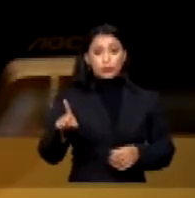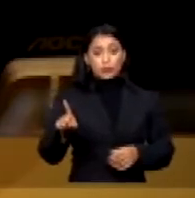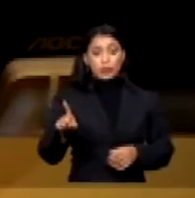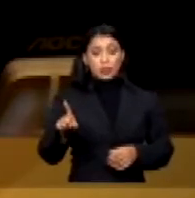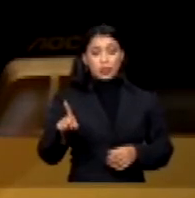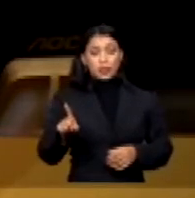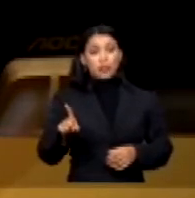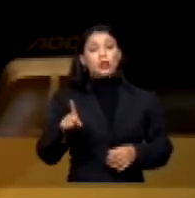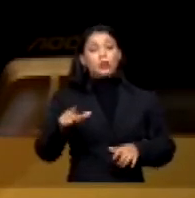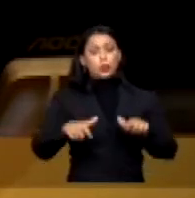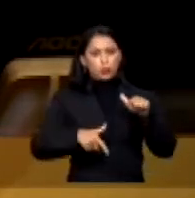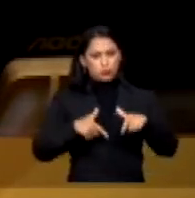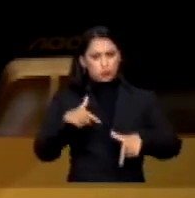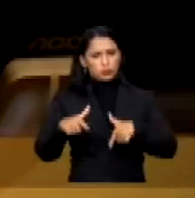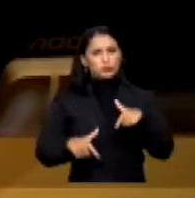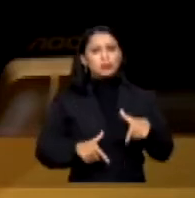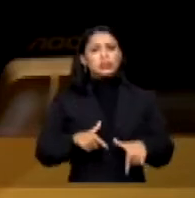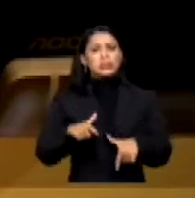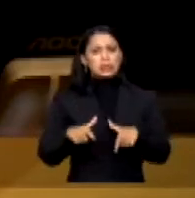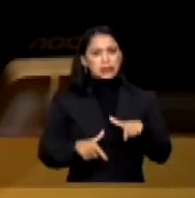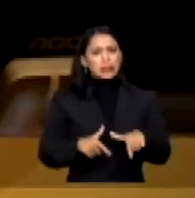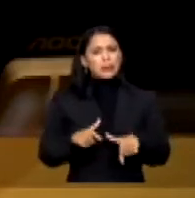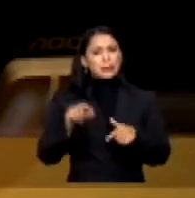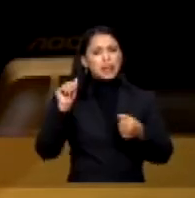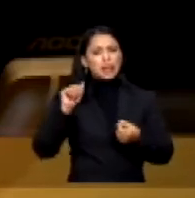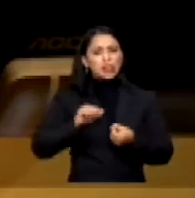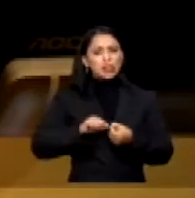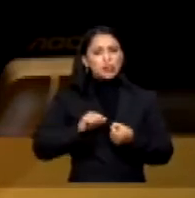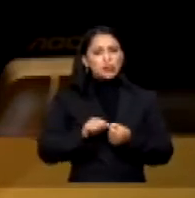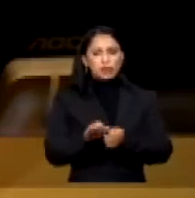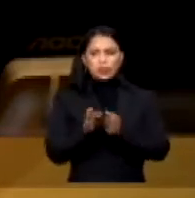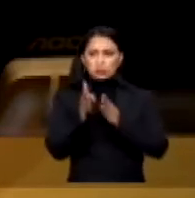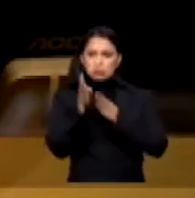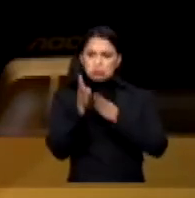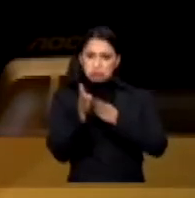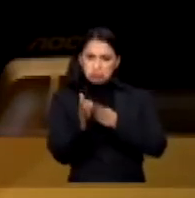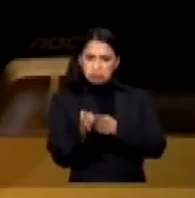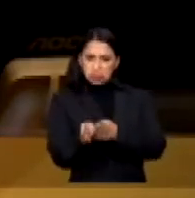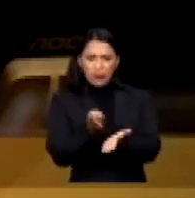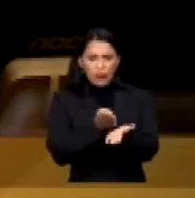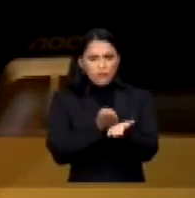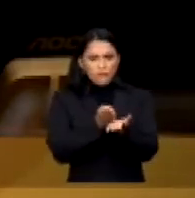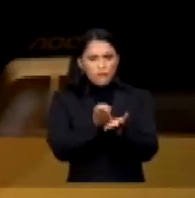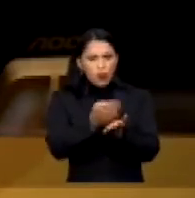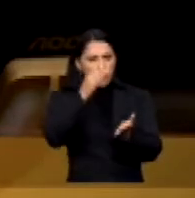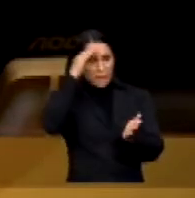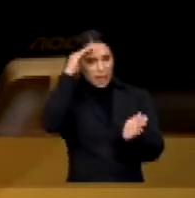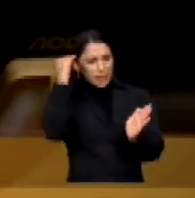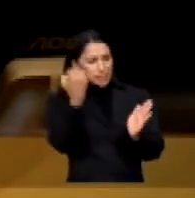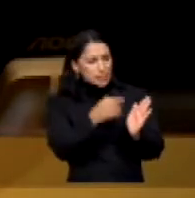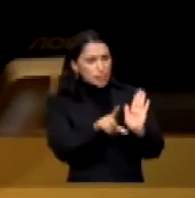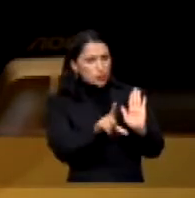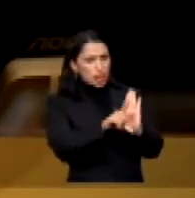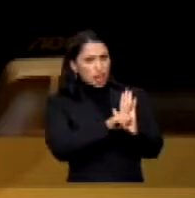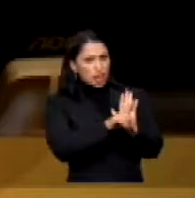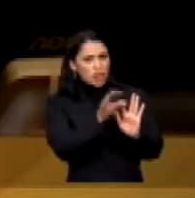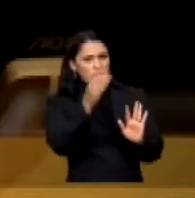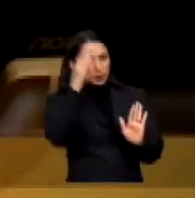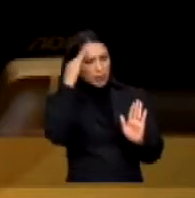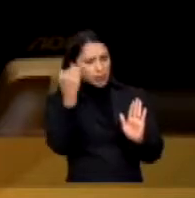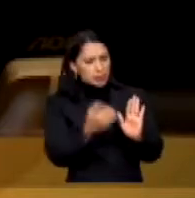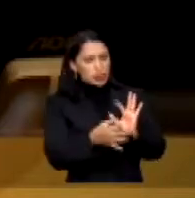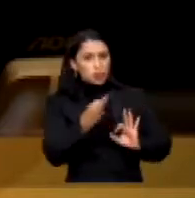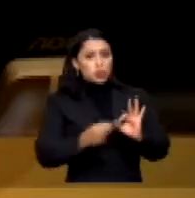O serviço feito com uma fidelidade à lei e à justiça é o serviço